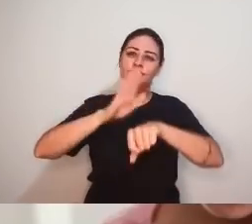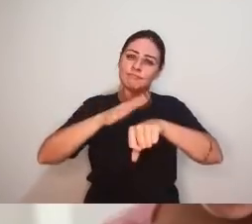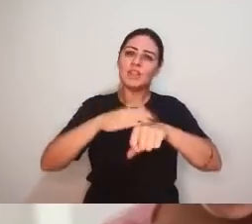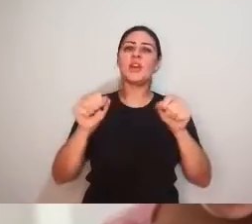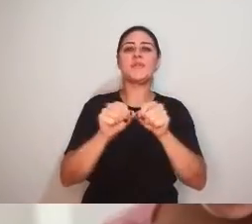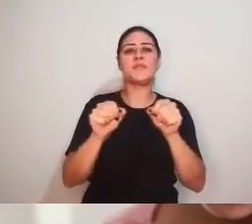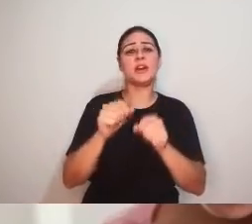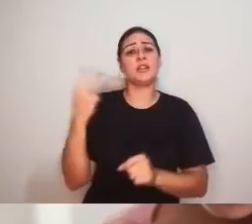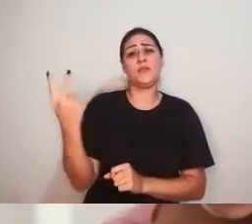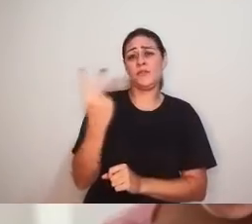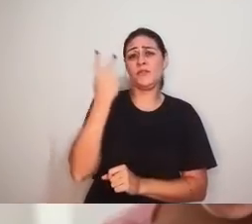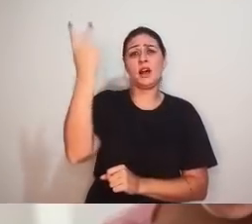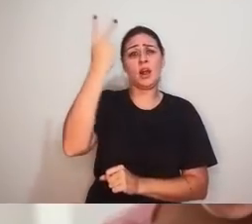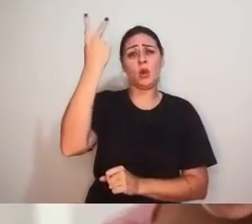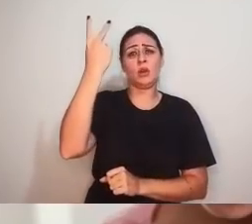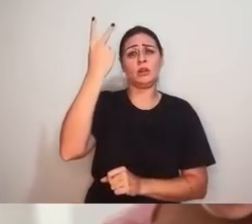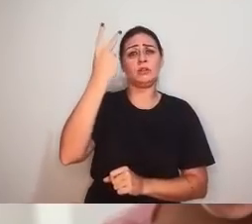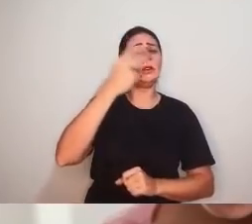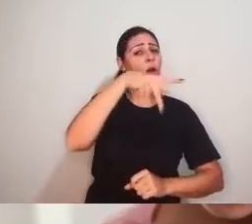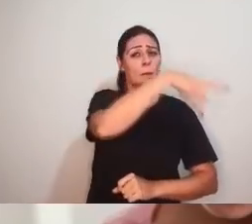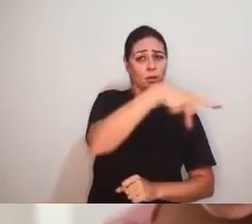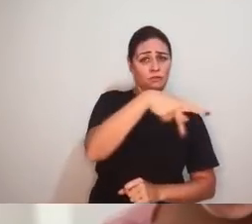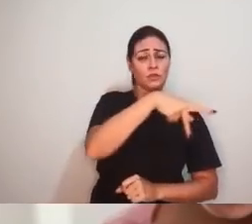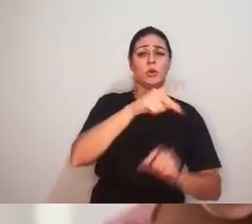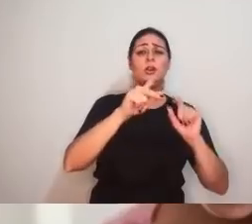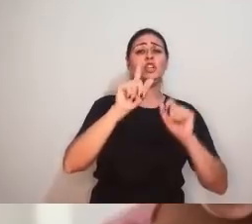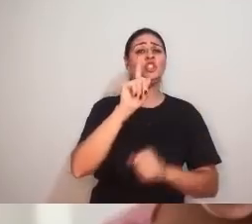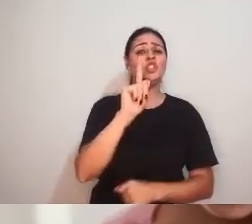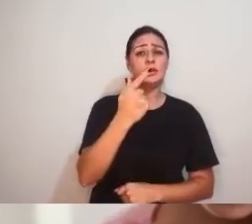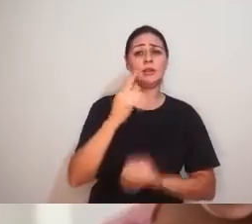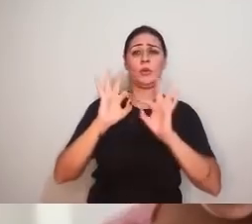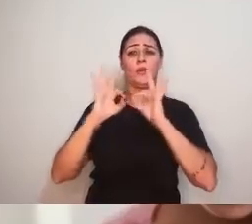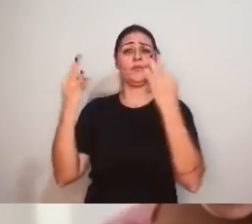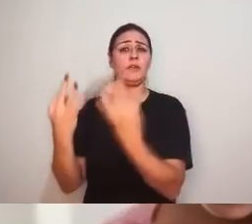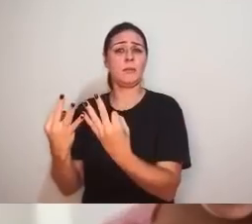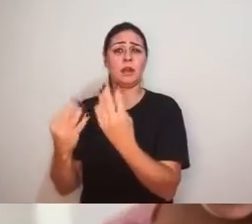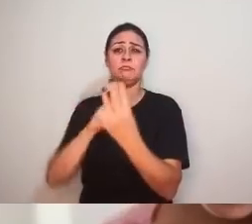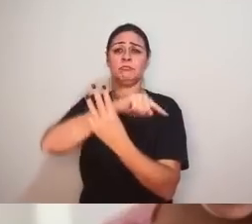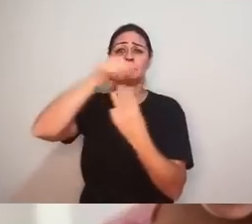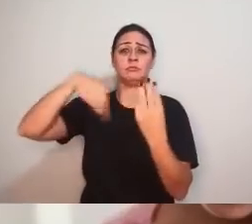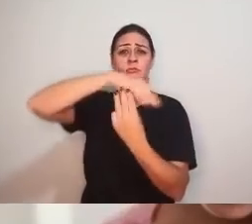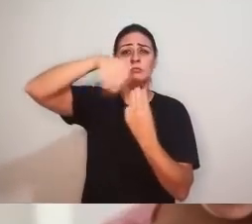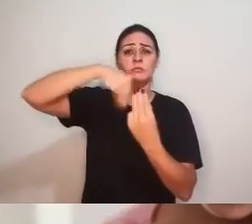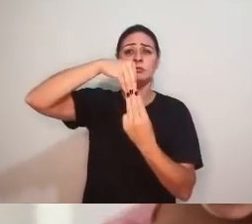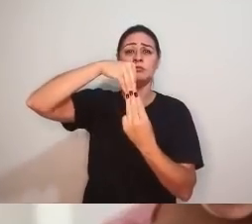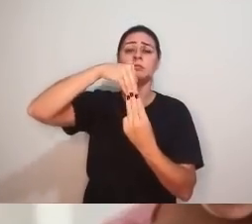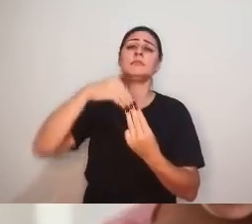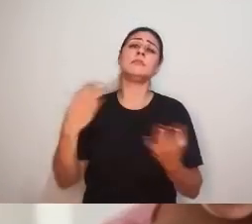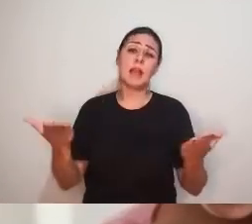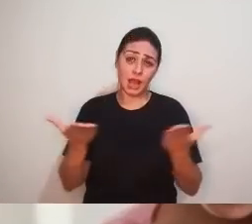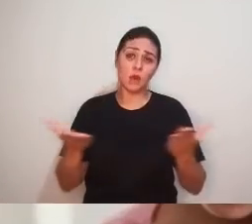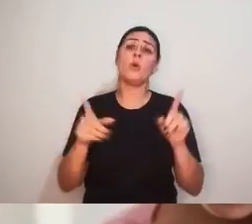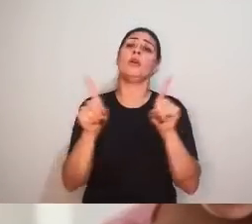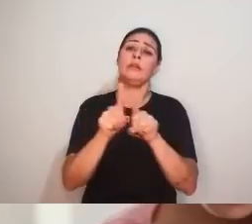valores a serem despertados na discência, na docência, na gestão e nas famílias. Né? Isso para resolver essas demandas